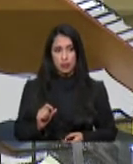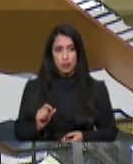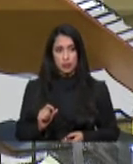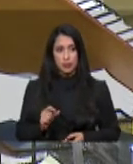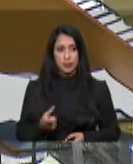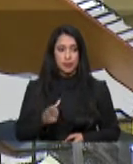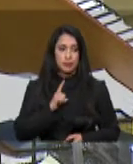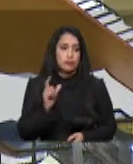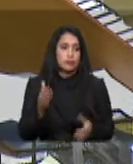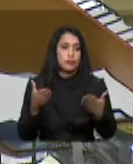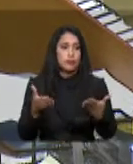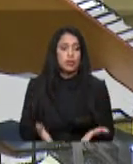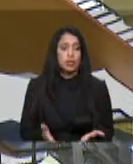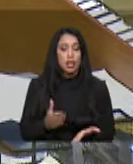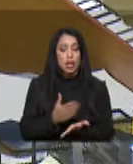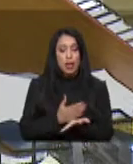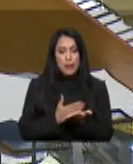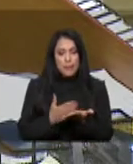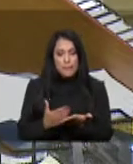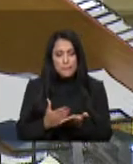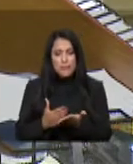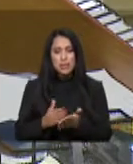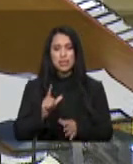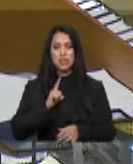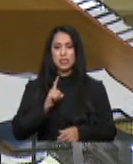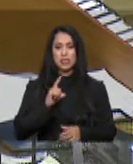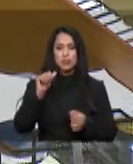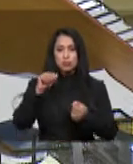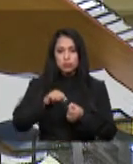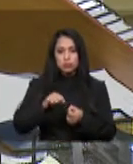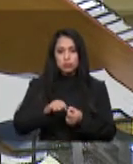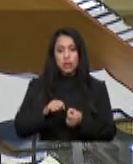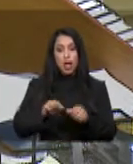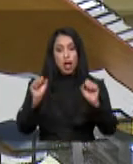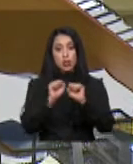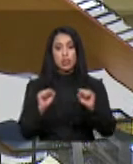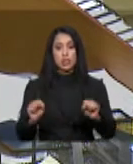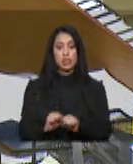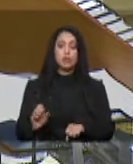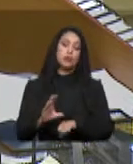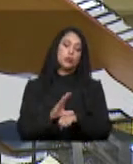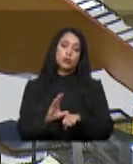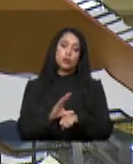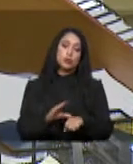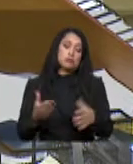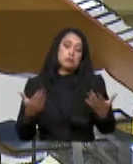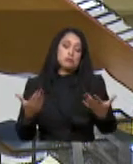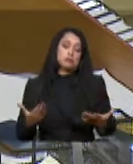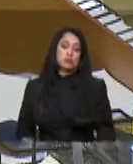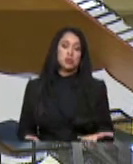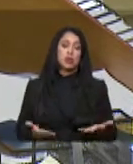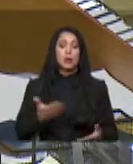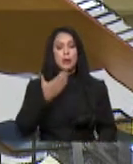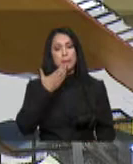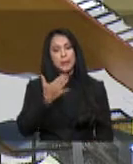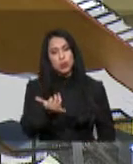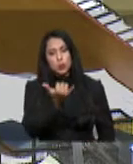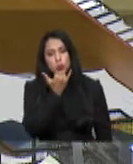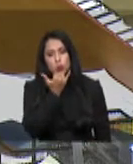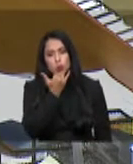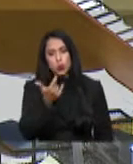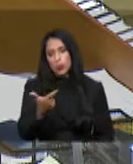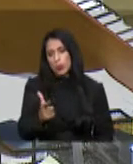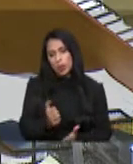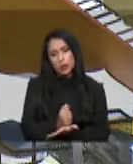entronização dessa ideia como princípio rígido e subjacente ao sistema constitucional, porquanto isso, com a devida vênia, não tem